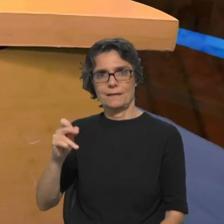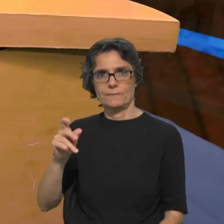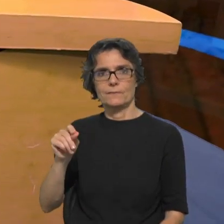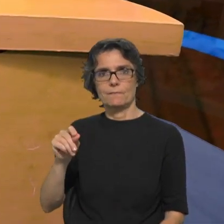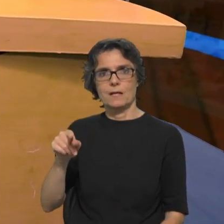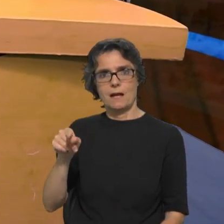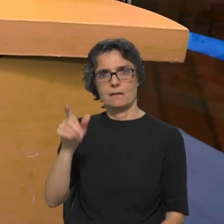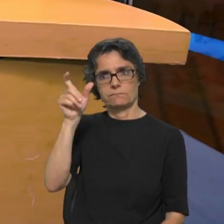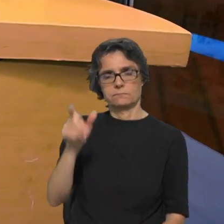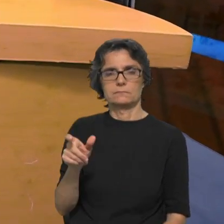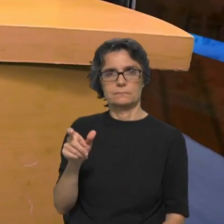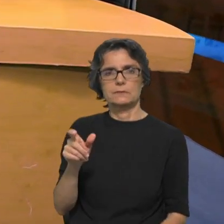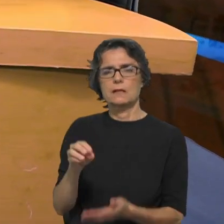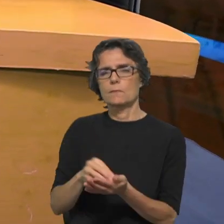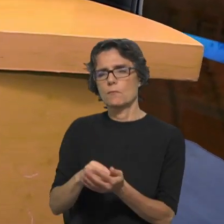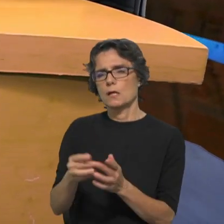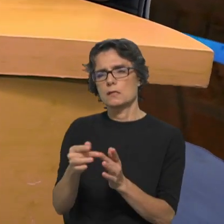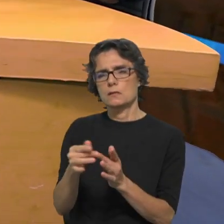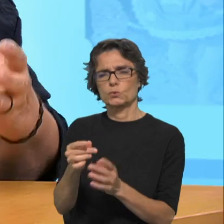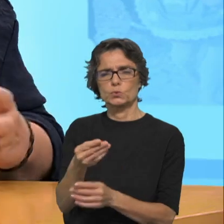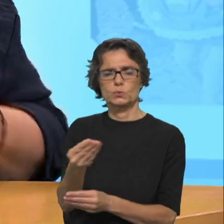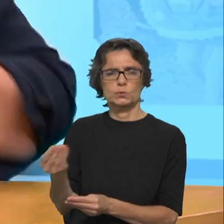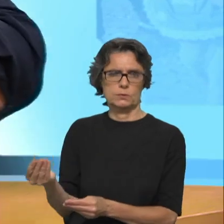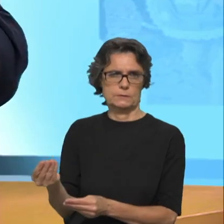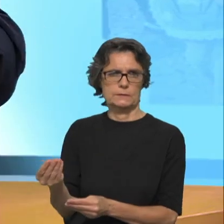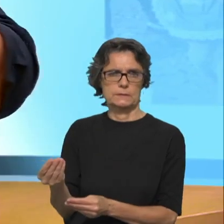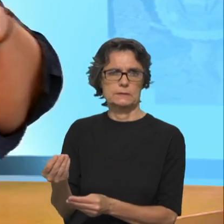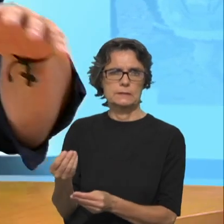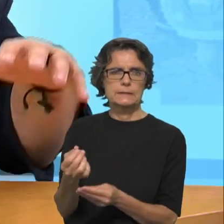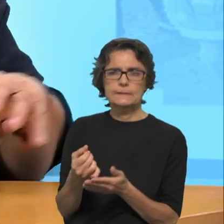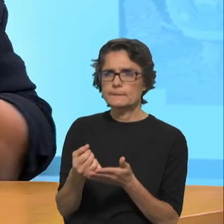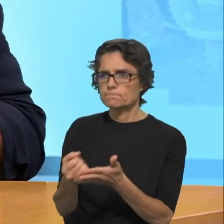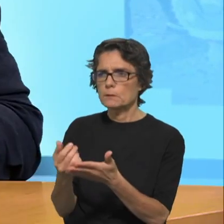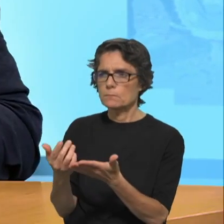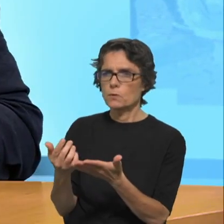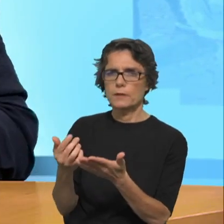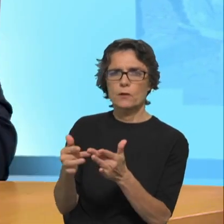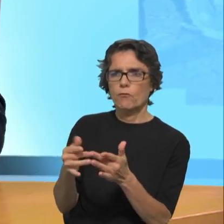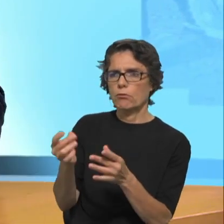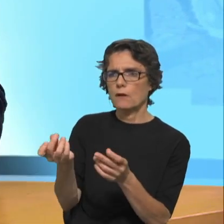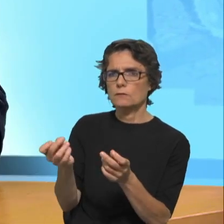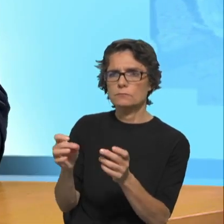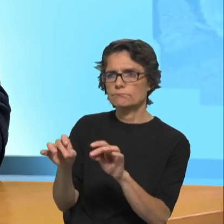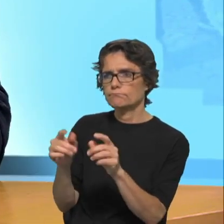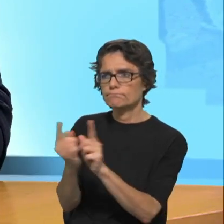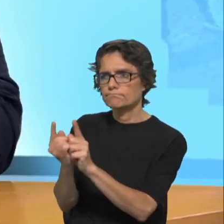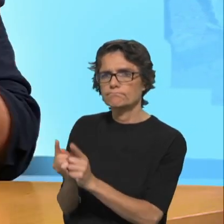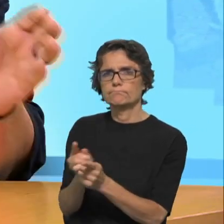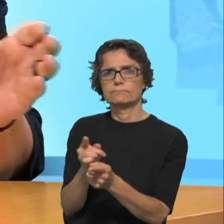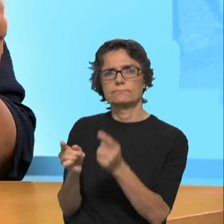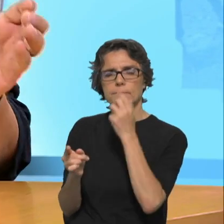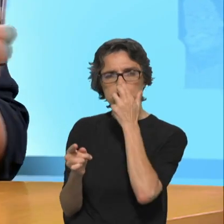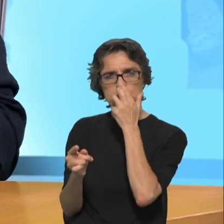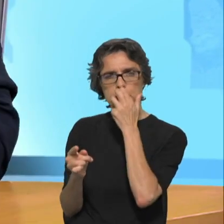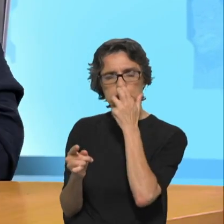mais contacto tem com a pobreza e com estas situações de limite de uma forma mais generalizada e não só específica, como pode ser